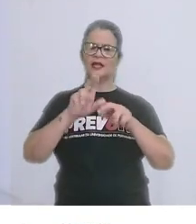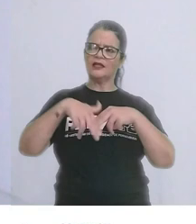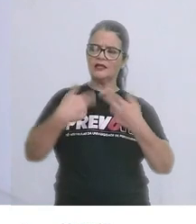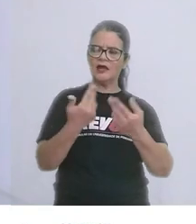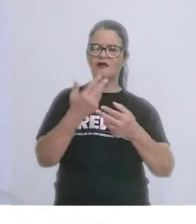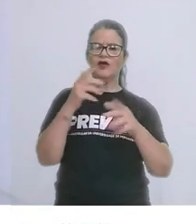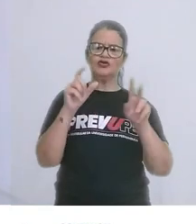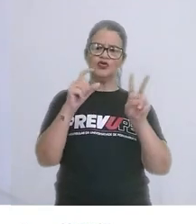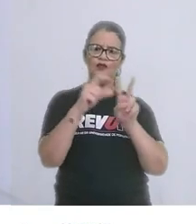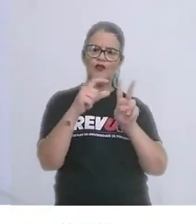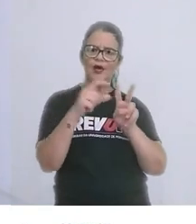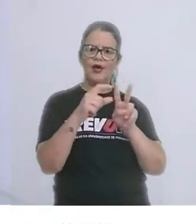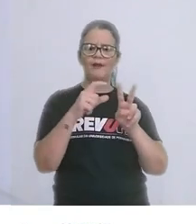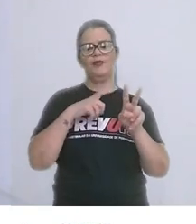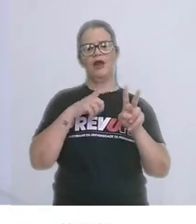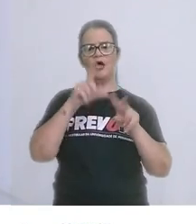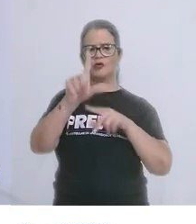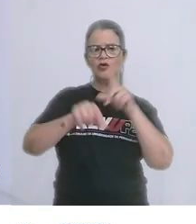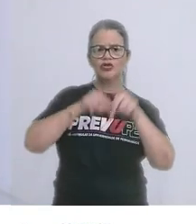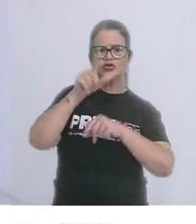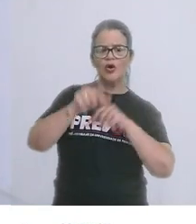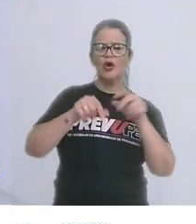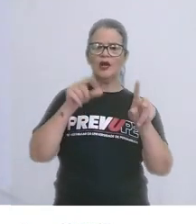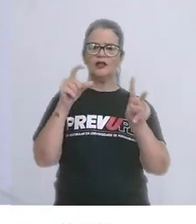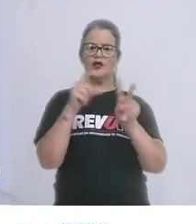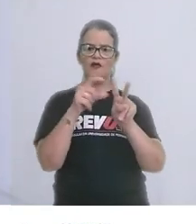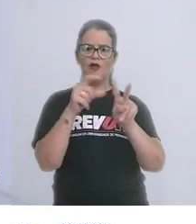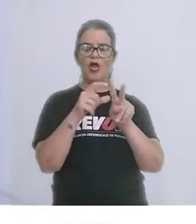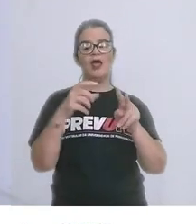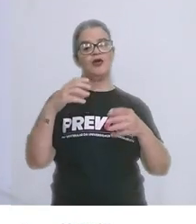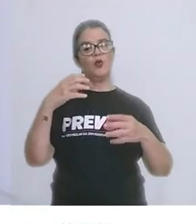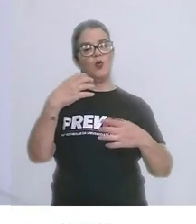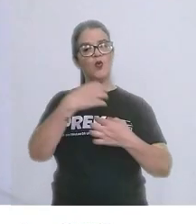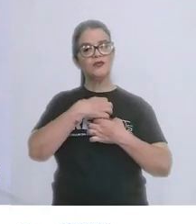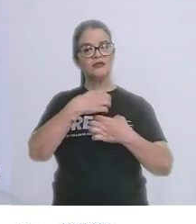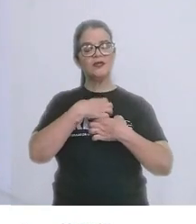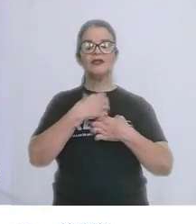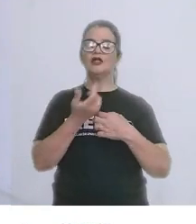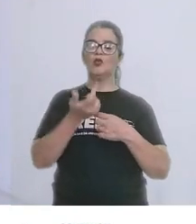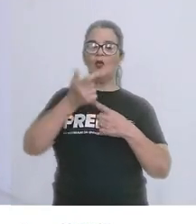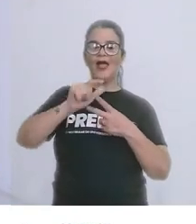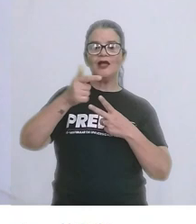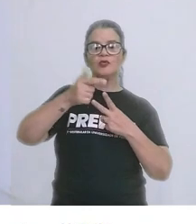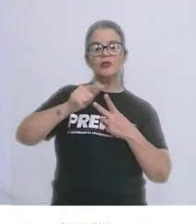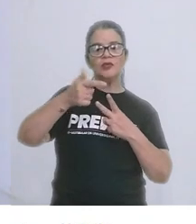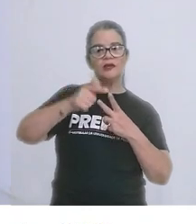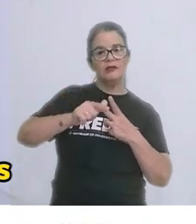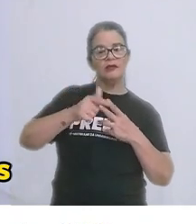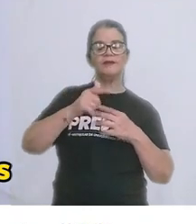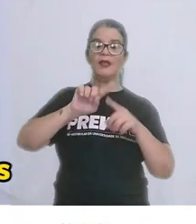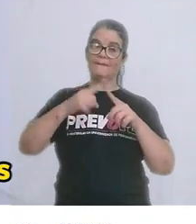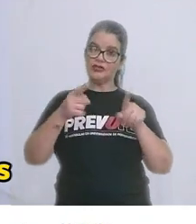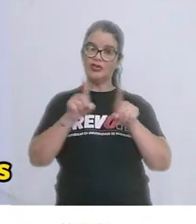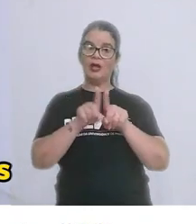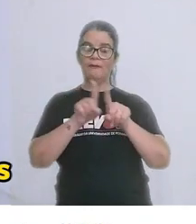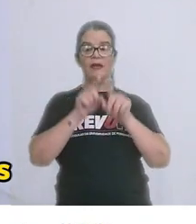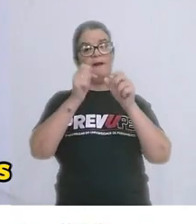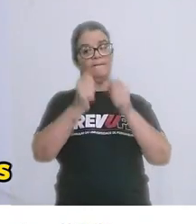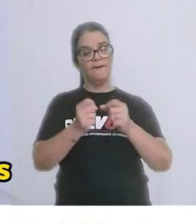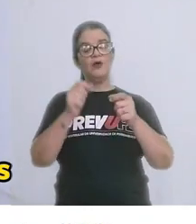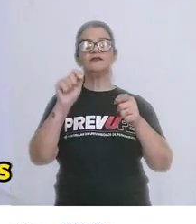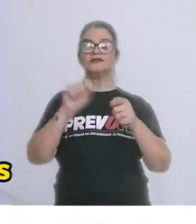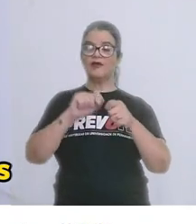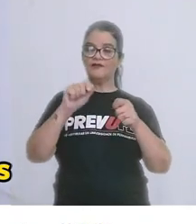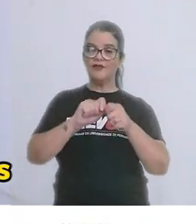do vocabulário, né, de escolha de vocabulário com sentido redundante, mas também pode ser